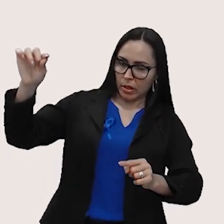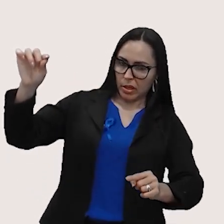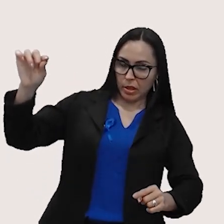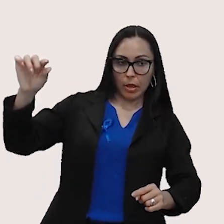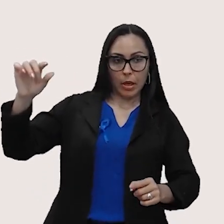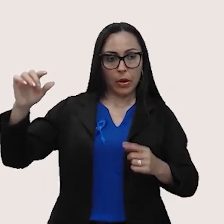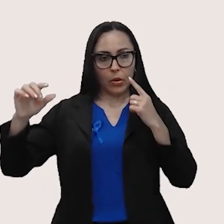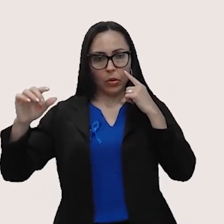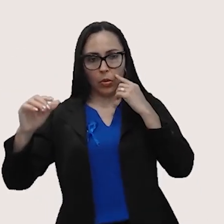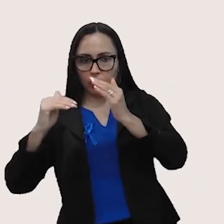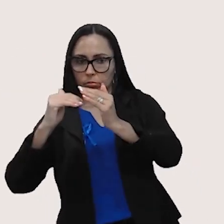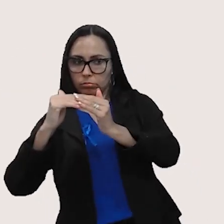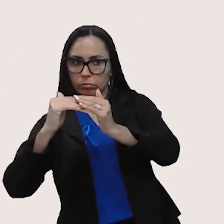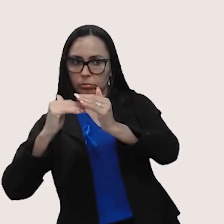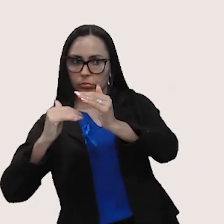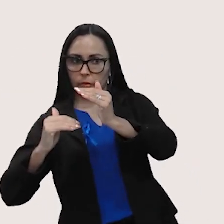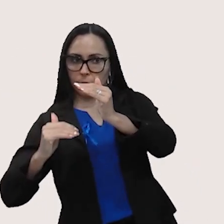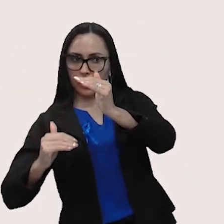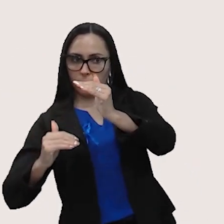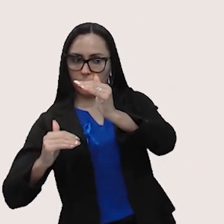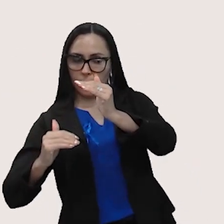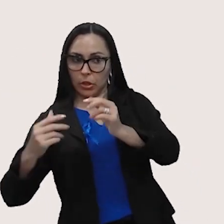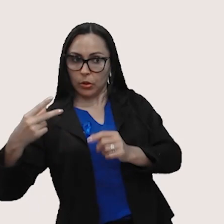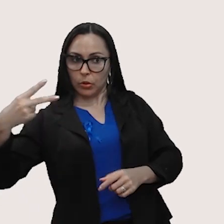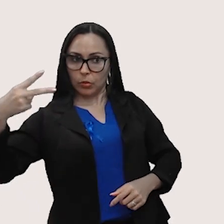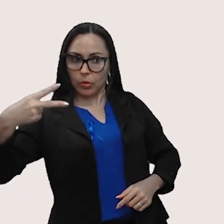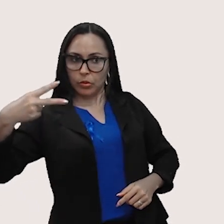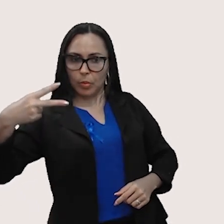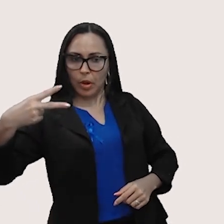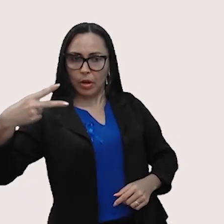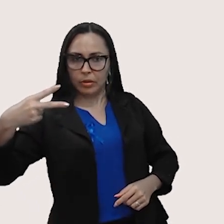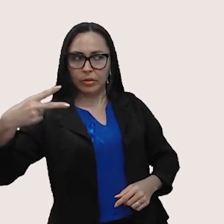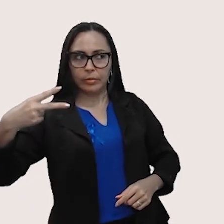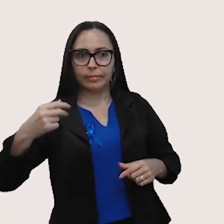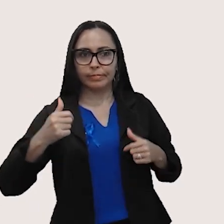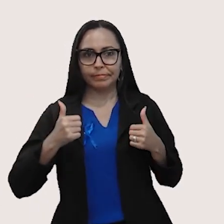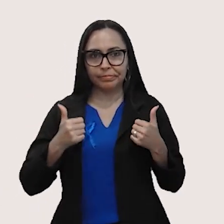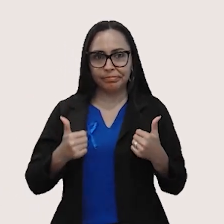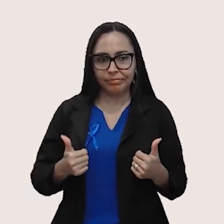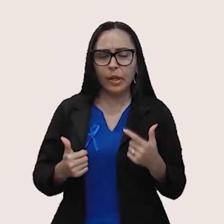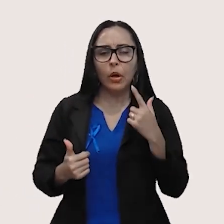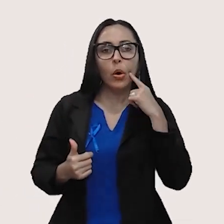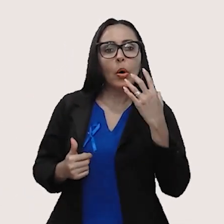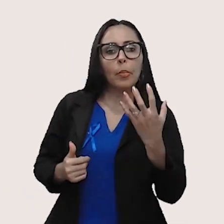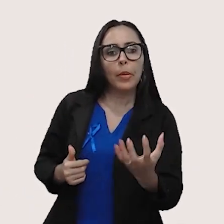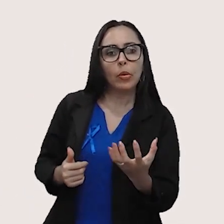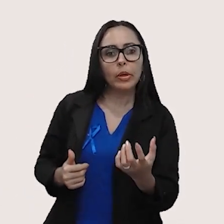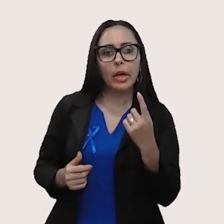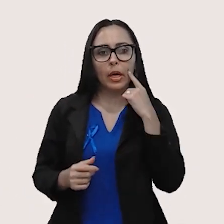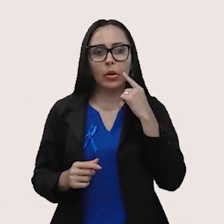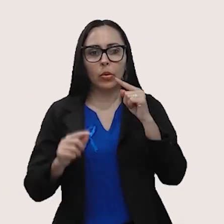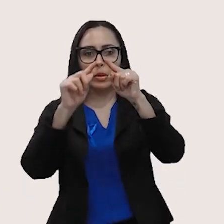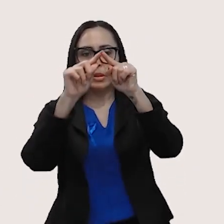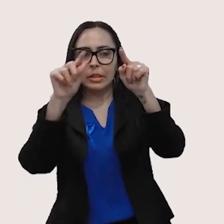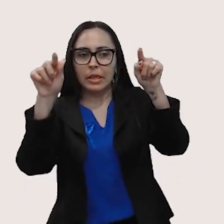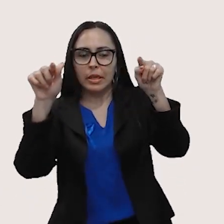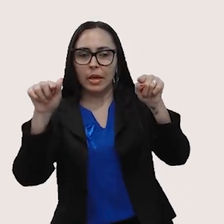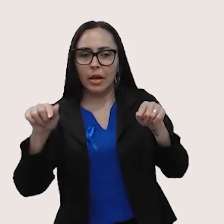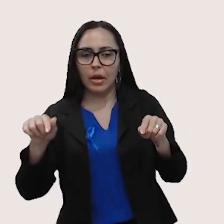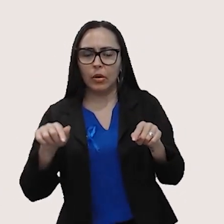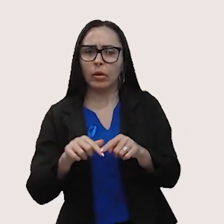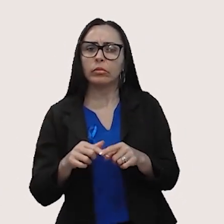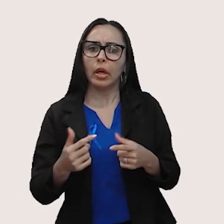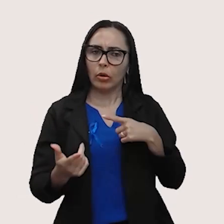esse retângulo em 2 partes iguais. Beleza? Como eu quero triângulo, observe que num retângulo eu tenho 2 triângulos aí,